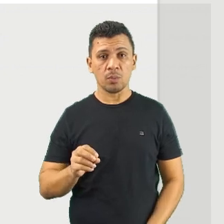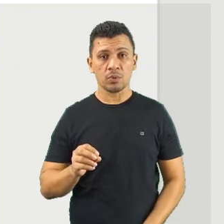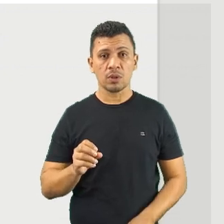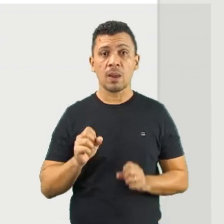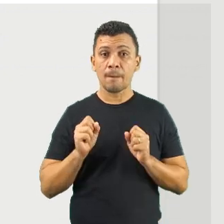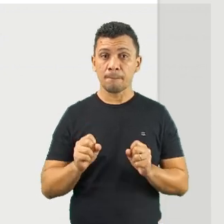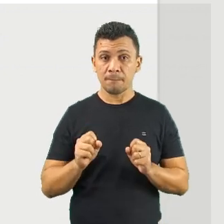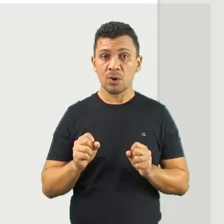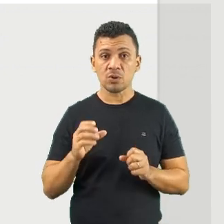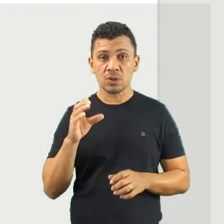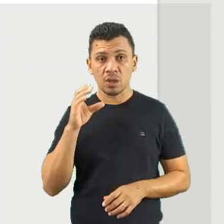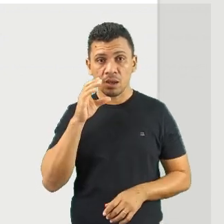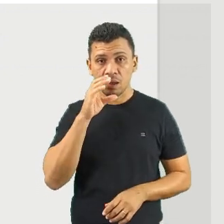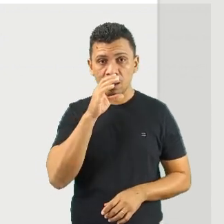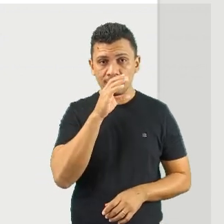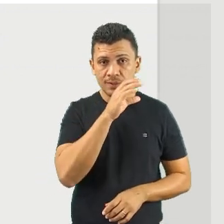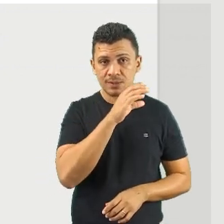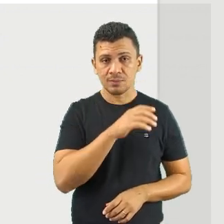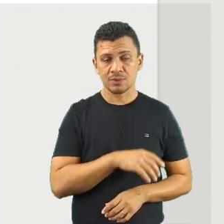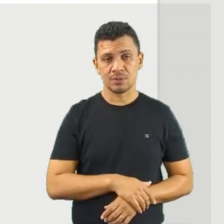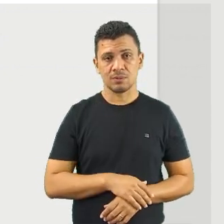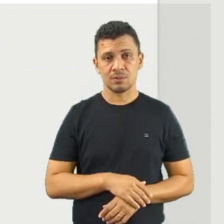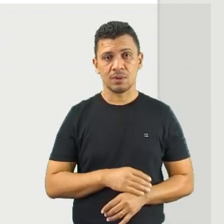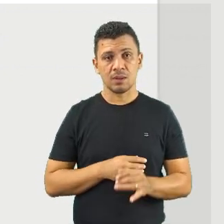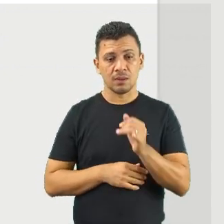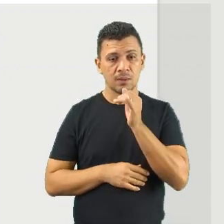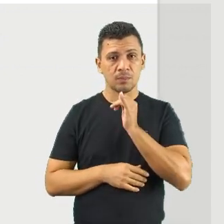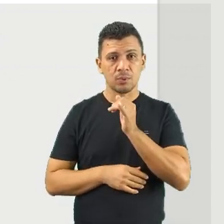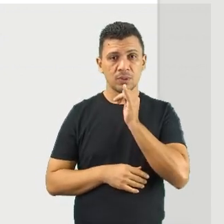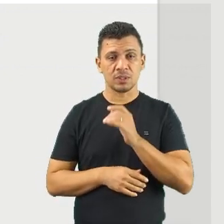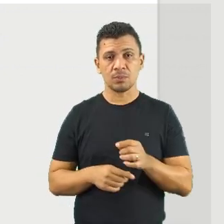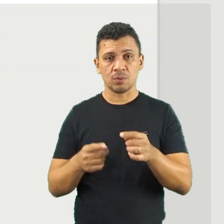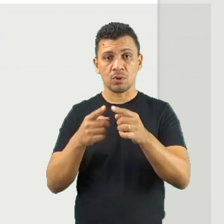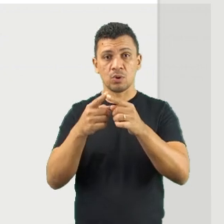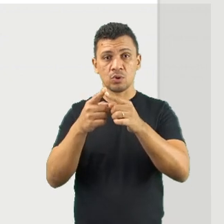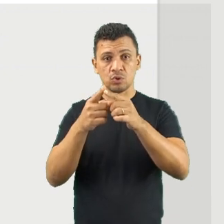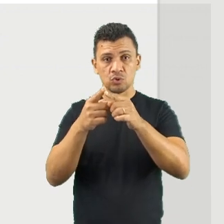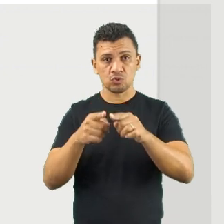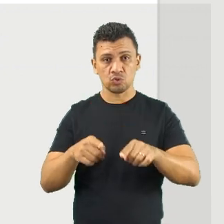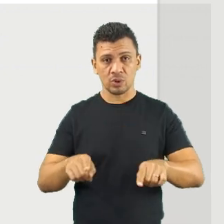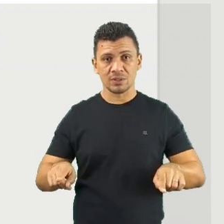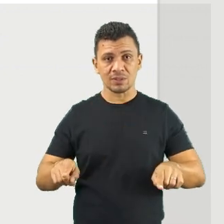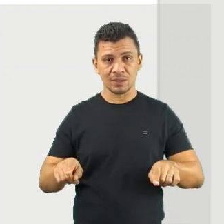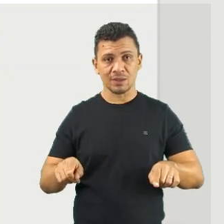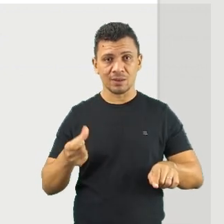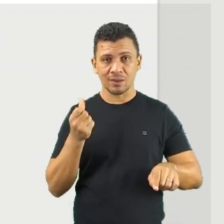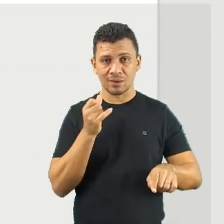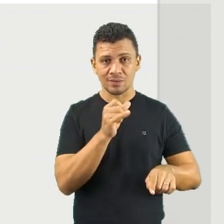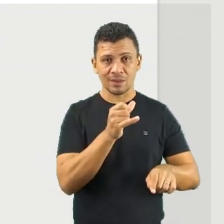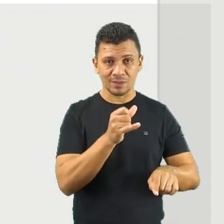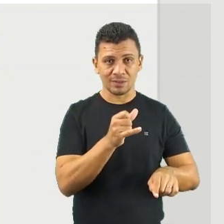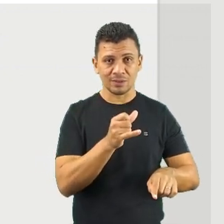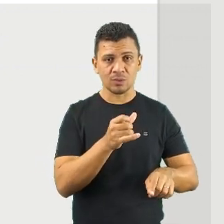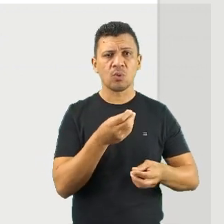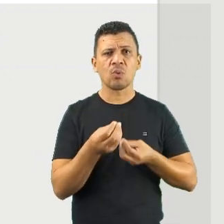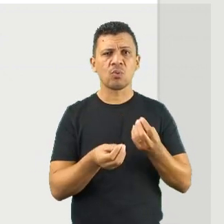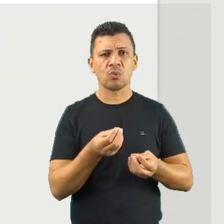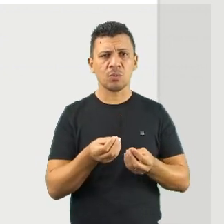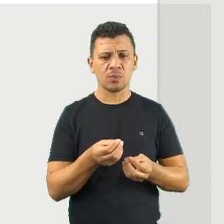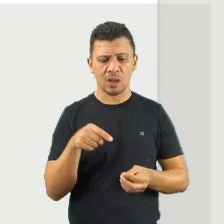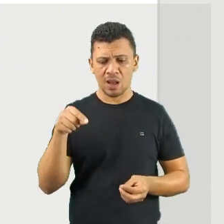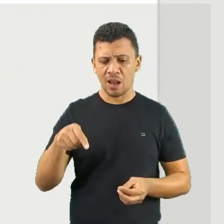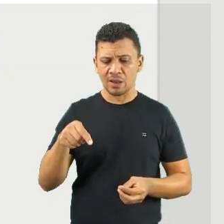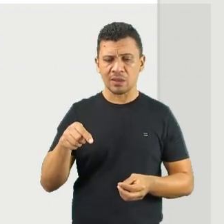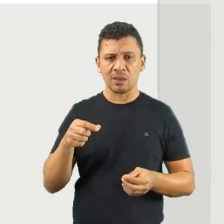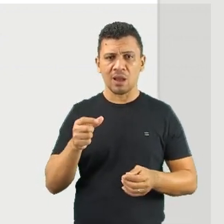aquecimento. Exemplo, churrasqueira elétrica. Você liga lá na tomada, né? E à medida que a corrente elétrica vai passando,